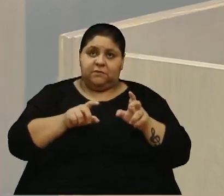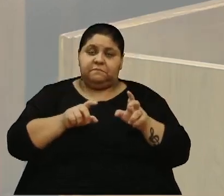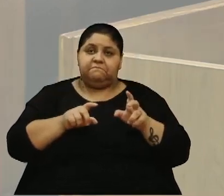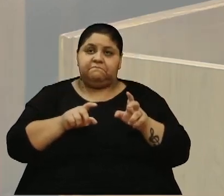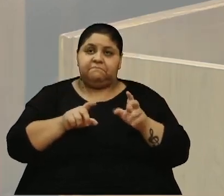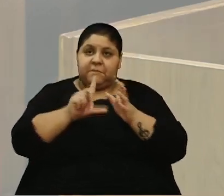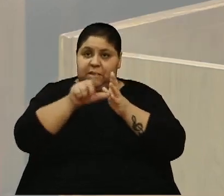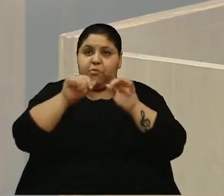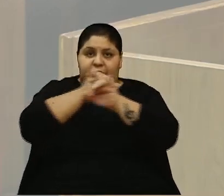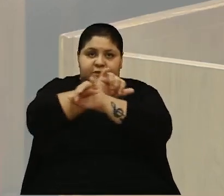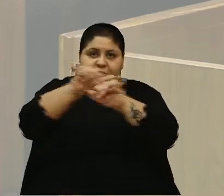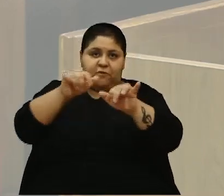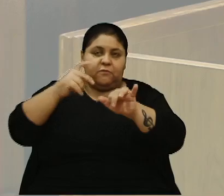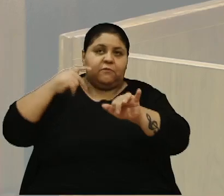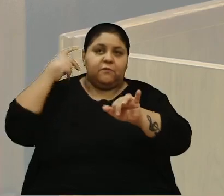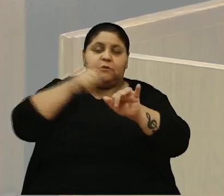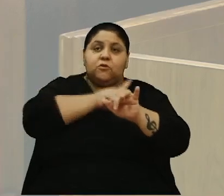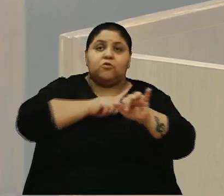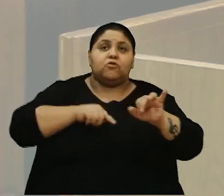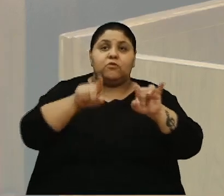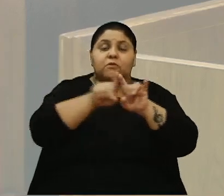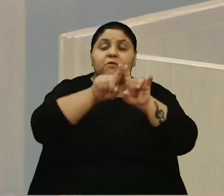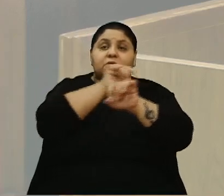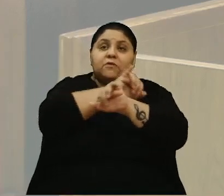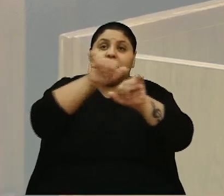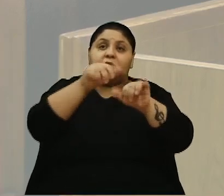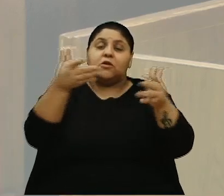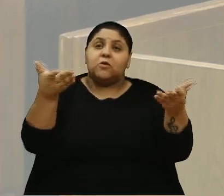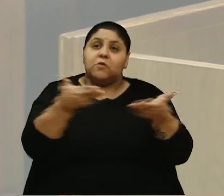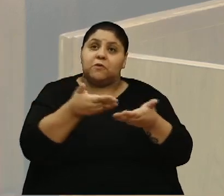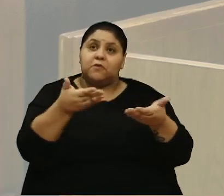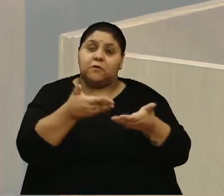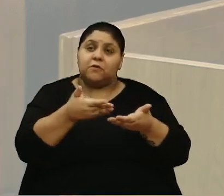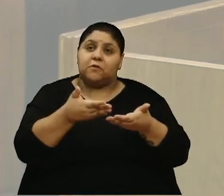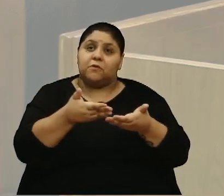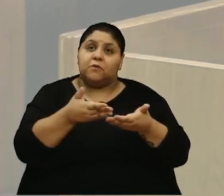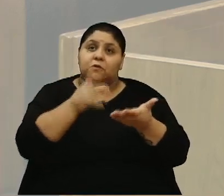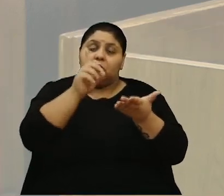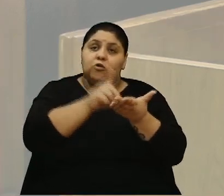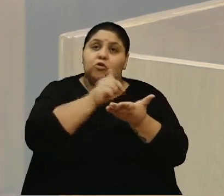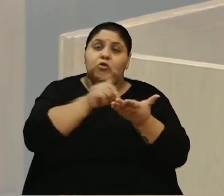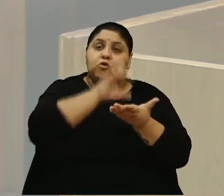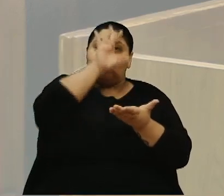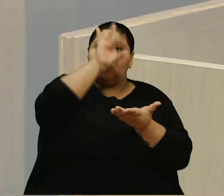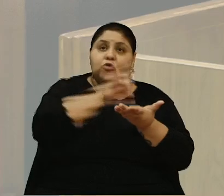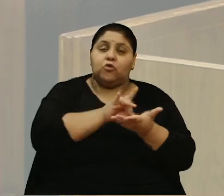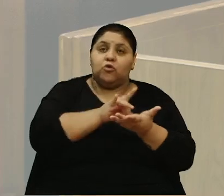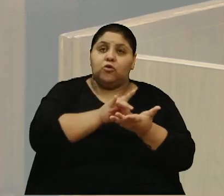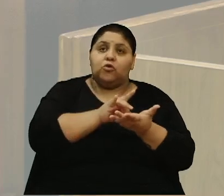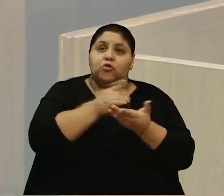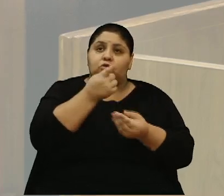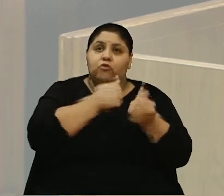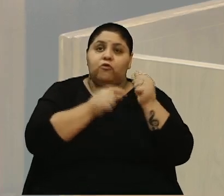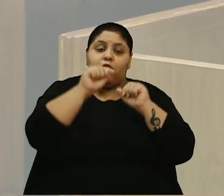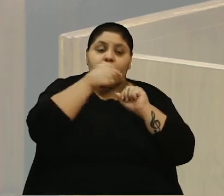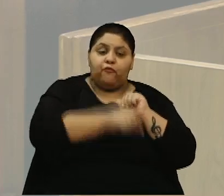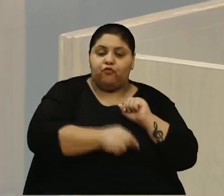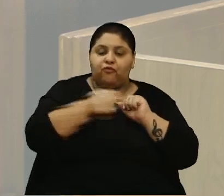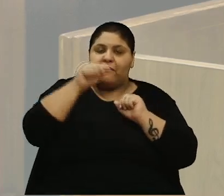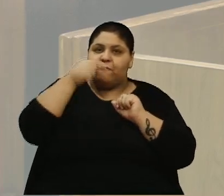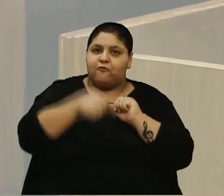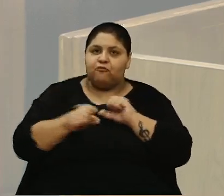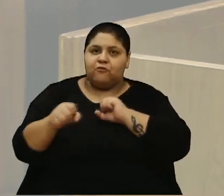para todos, mas que o governador também anunciou, que hoje foi publicado no Diário Oficial, aquela questão do valor fundo a fundo, né? Fundo a fundo da Defesa